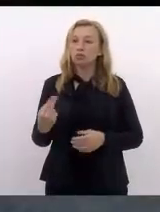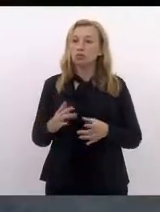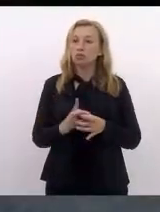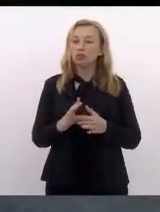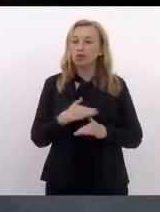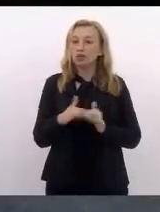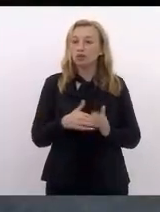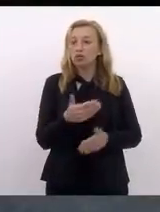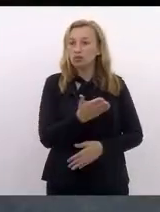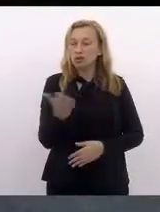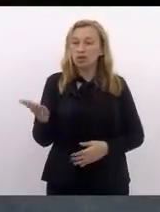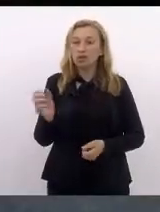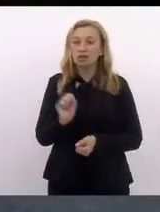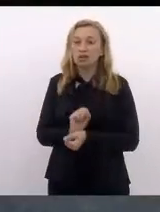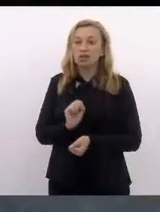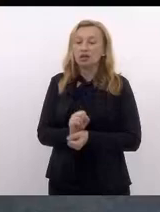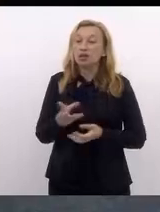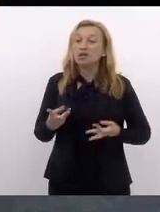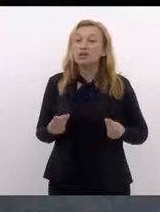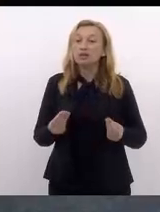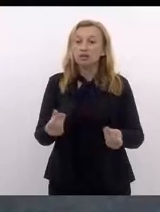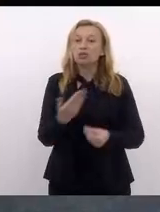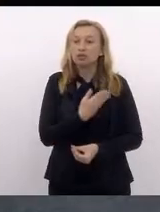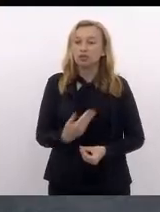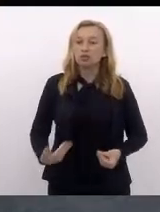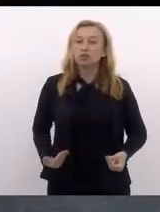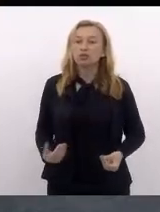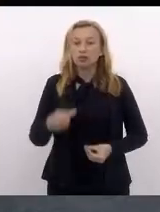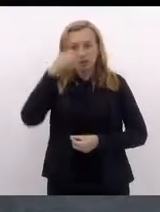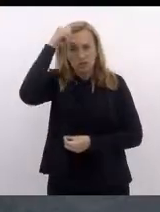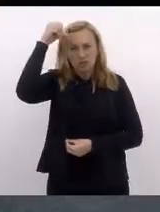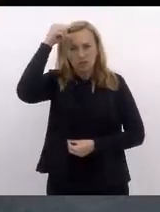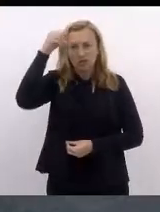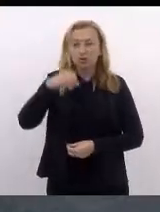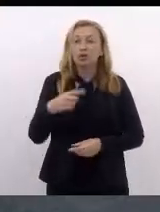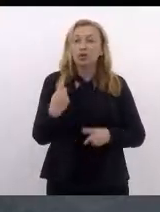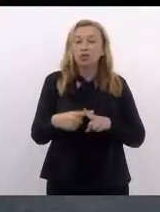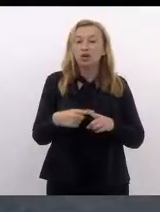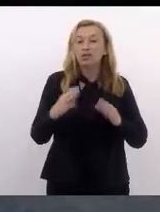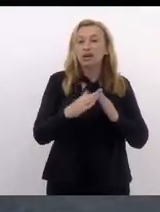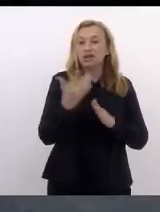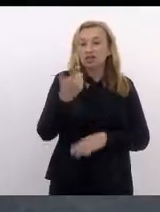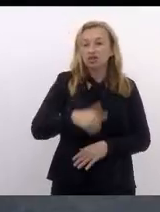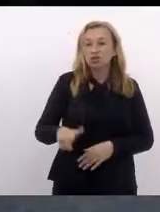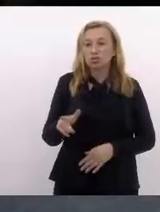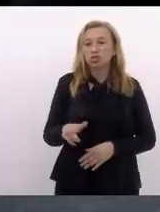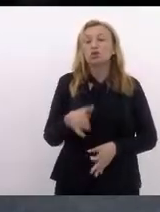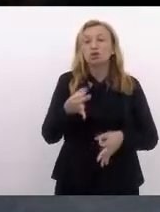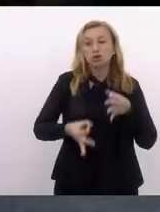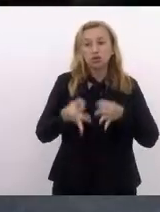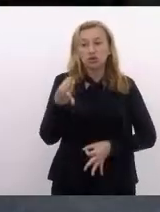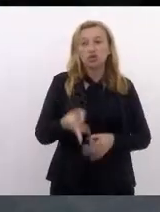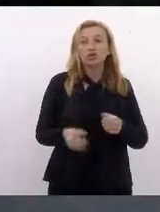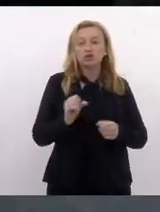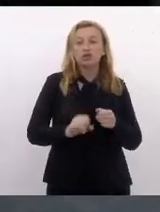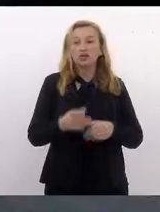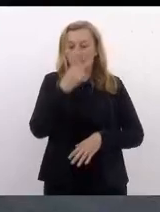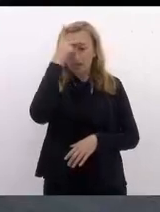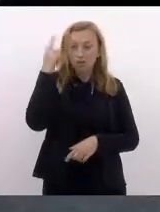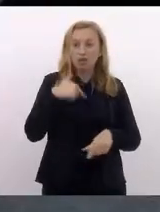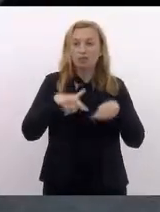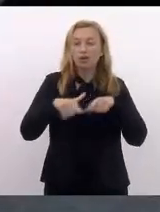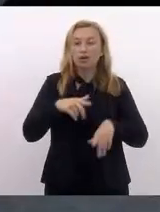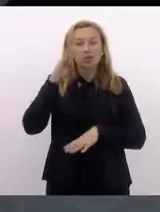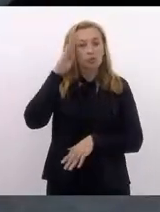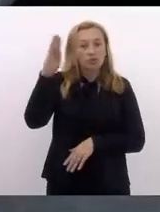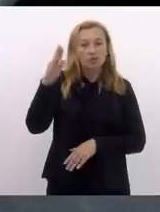para todos vocês e espera e a sensibilidade do nosso Governador Cláudio Castro porque essa casa mais uma vez fez jus ao trabalhador